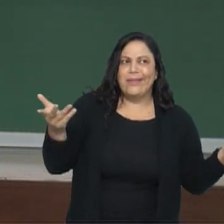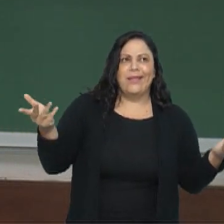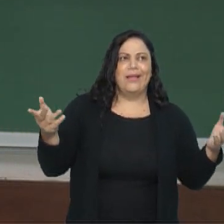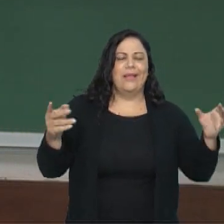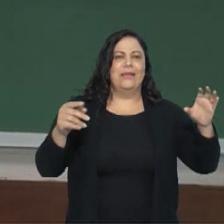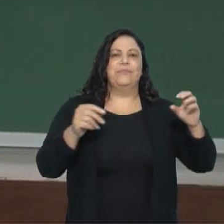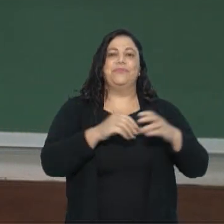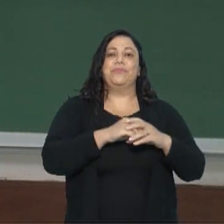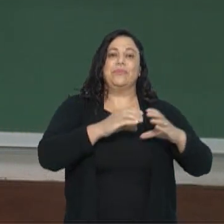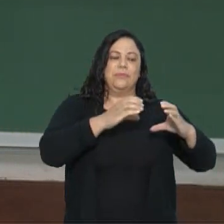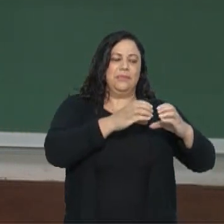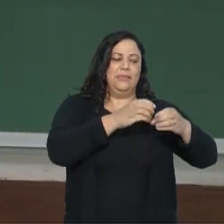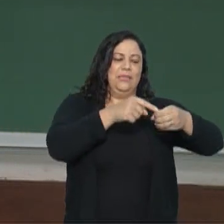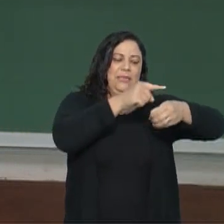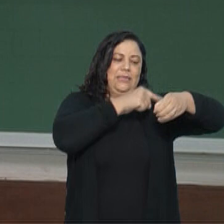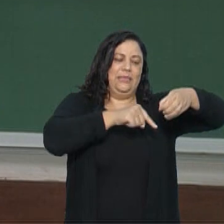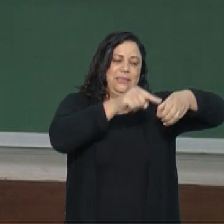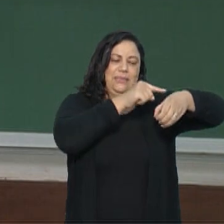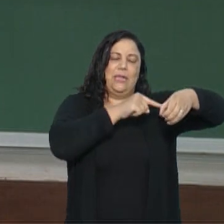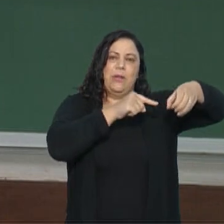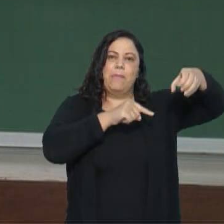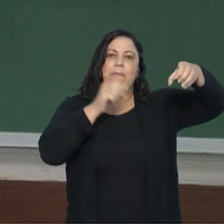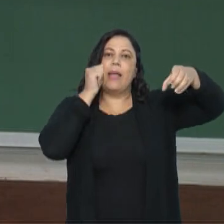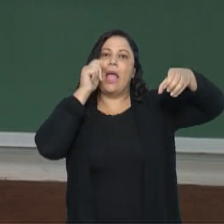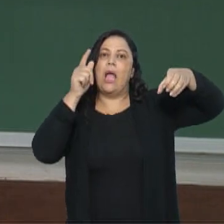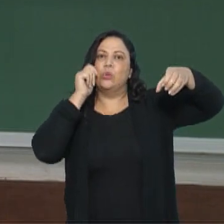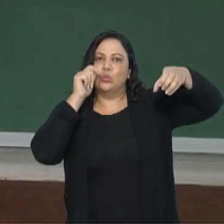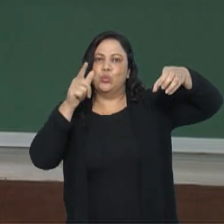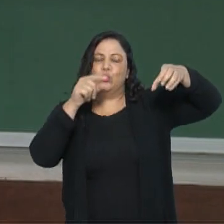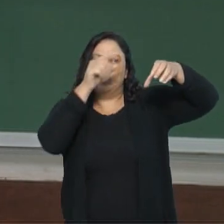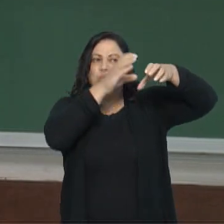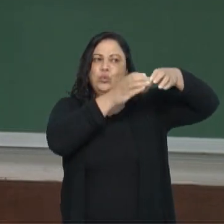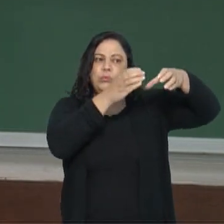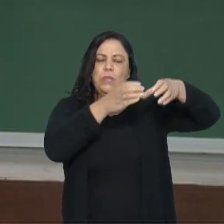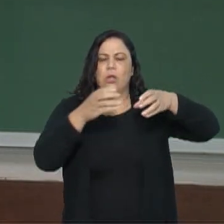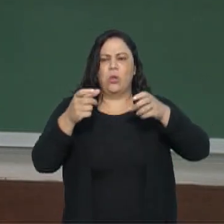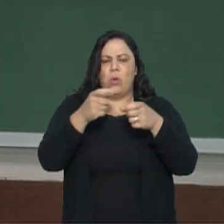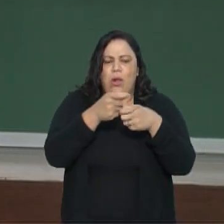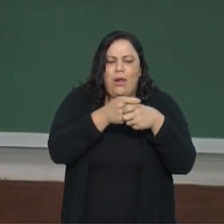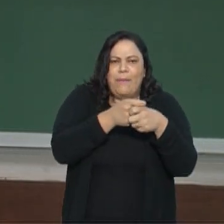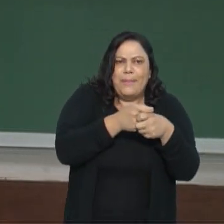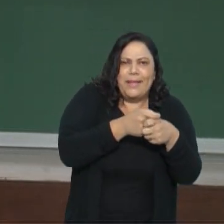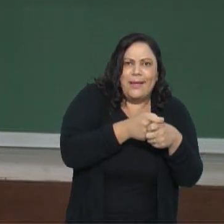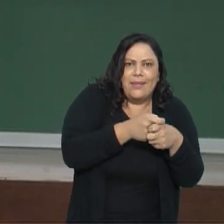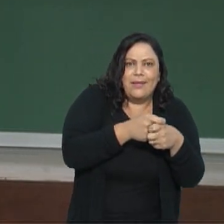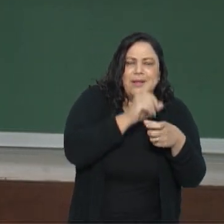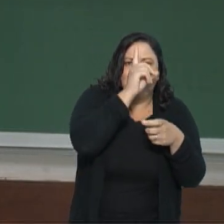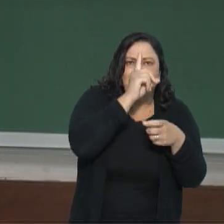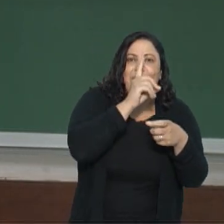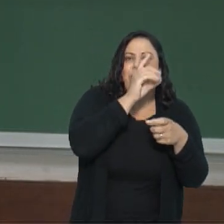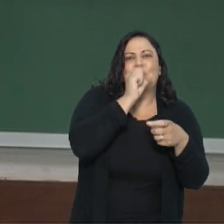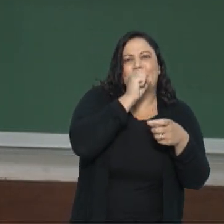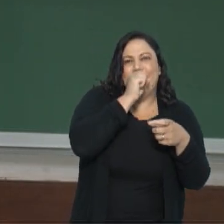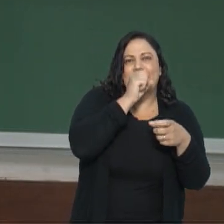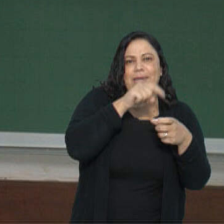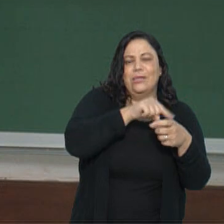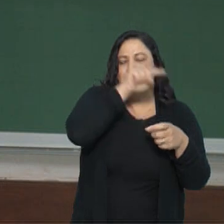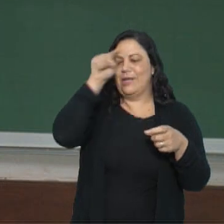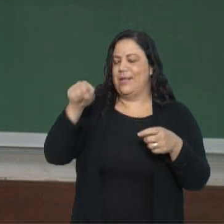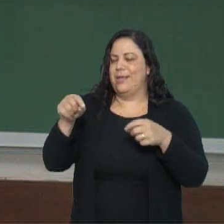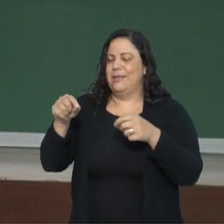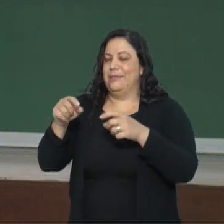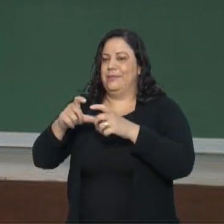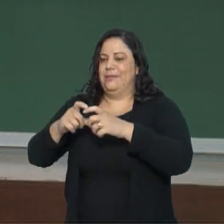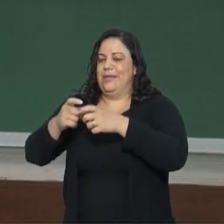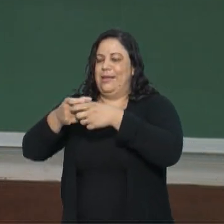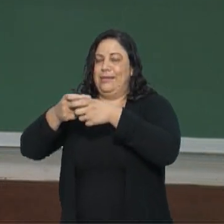circunferências azuis maiores, o círculo laranjinha é pequenininho. Esse que tem as circunferências azuis pequenininhas,